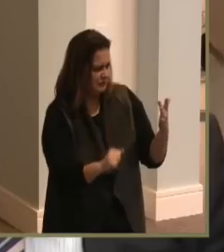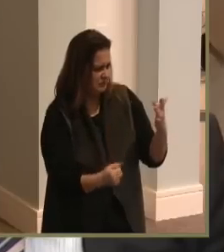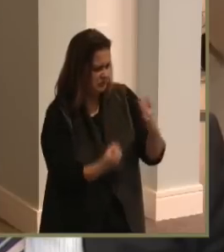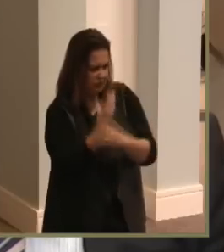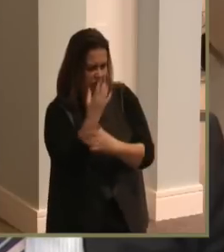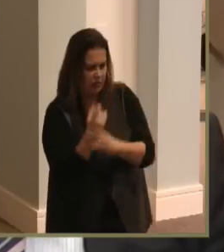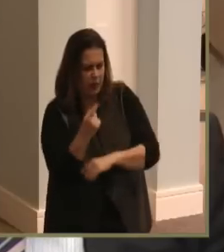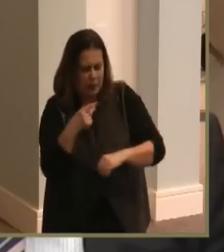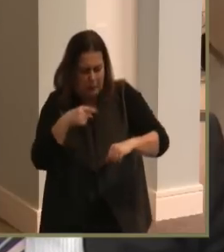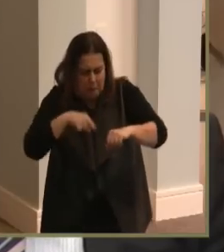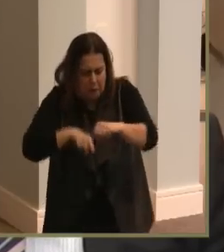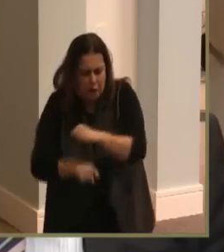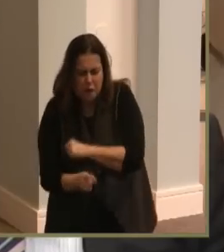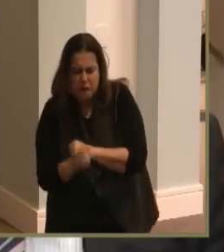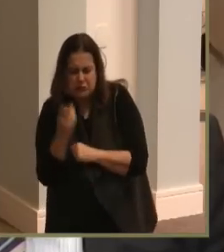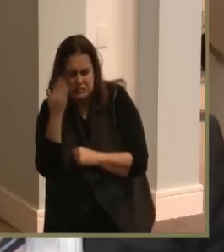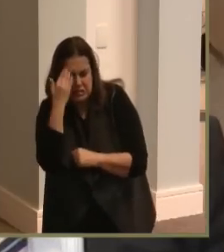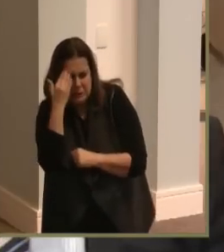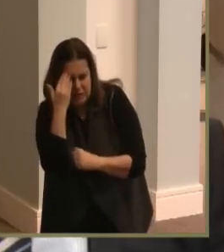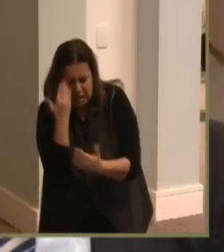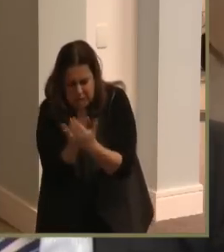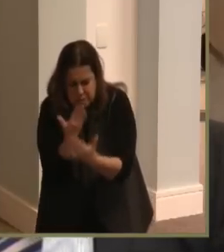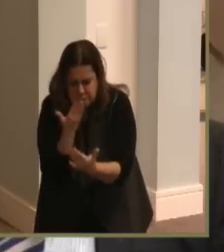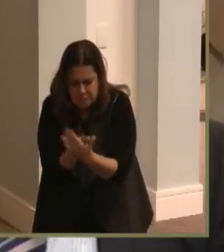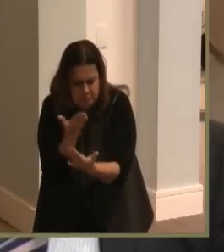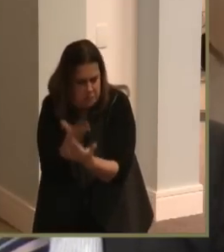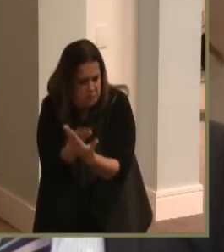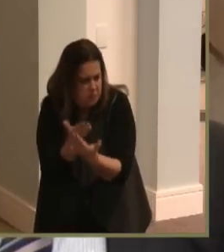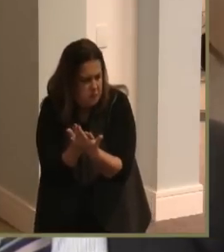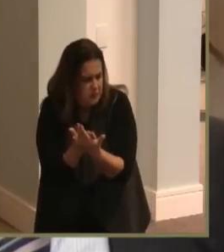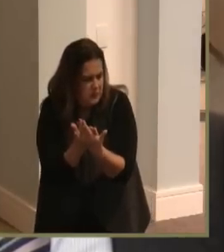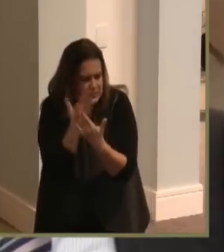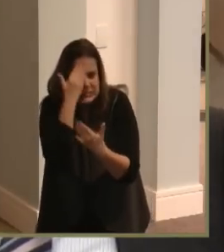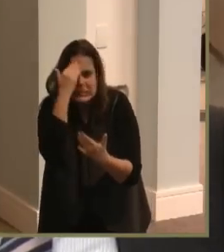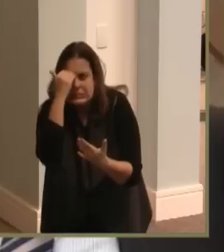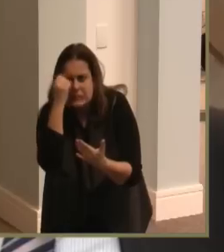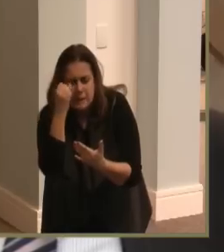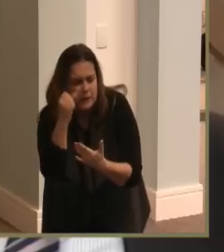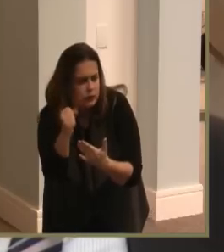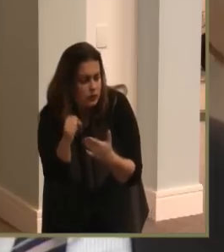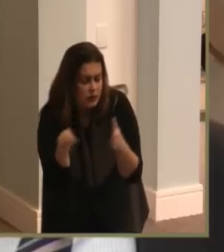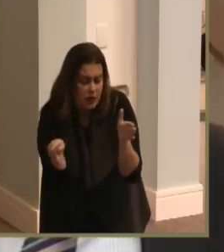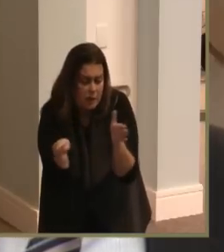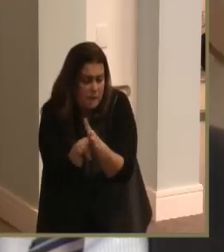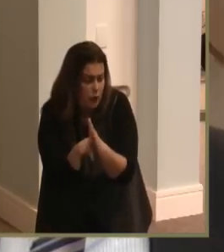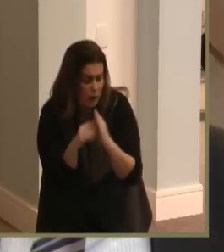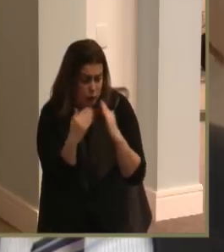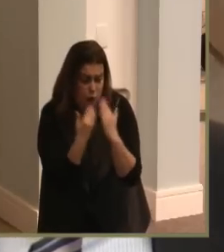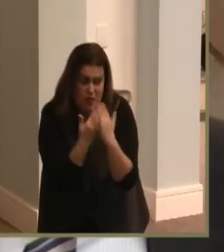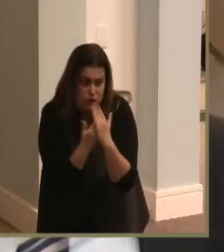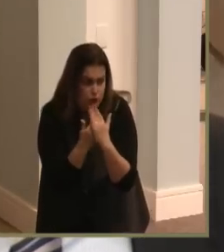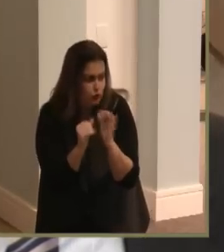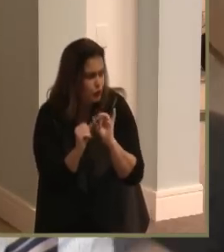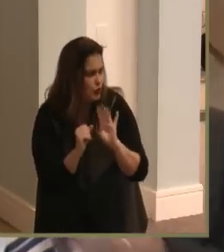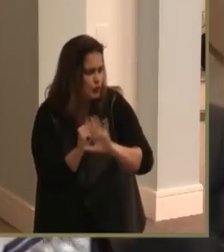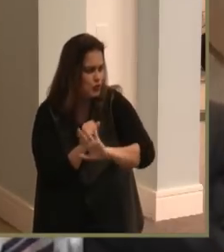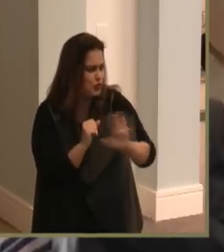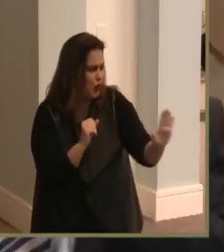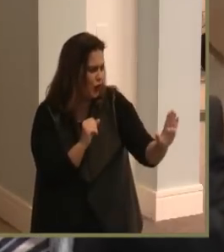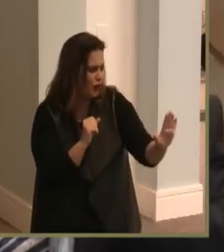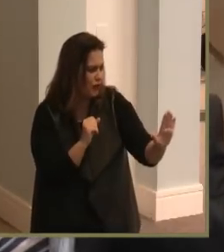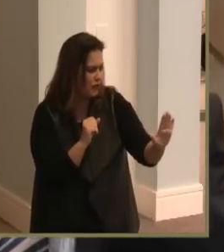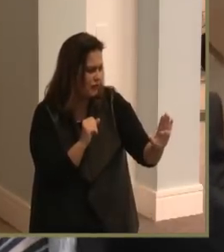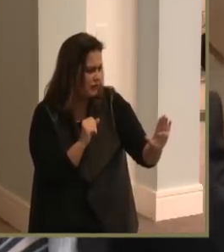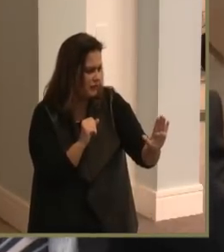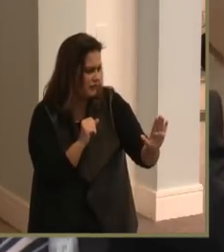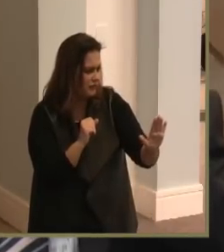academias. Atenas é a personificação do sábio, do filósofo. É a representação da filosofia com suas reflexões e